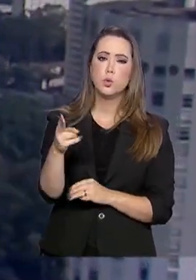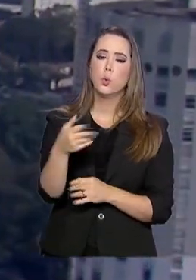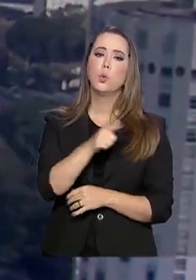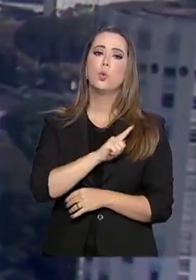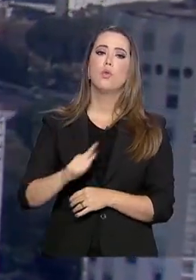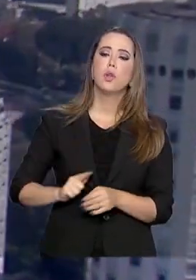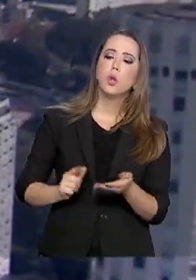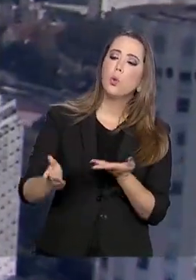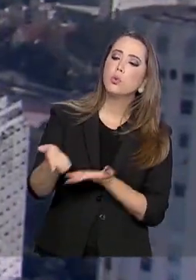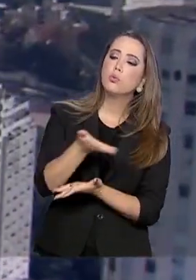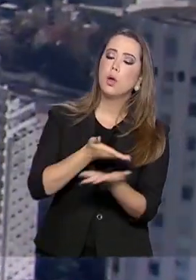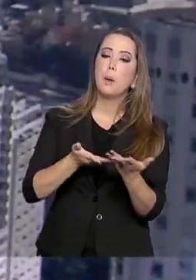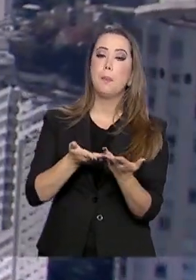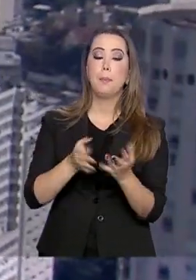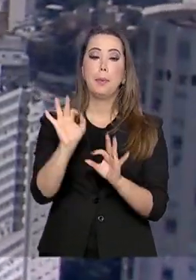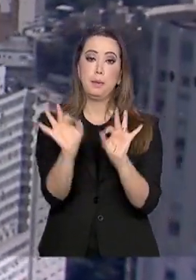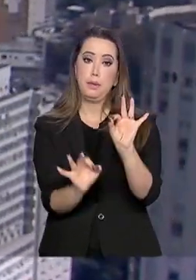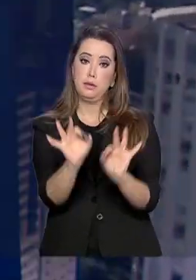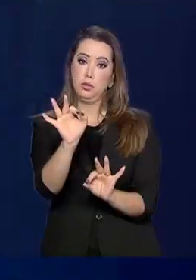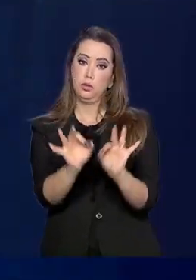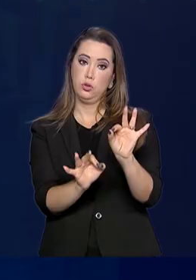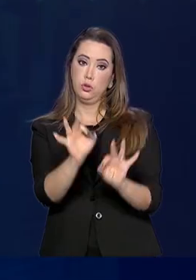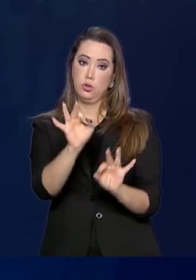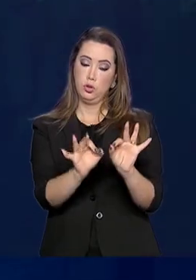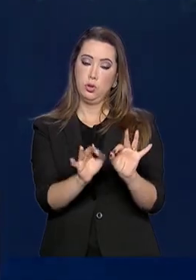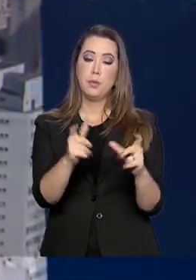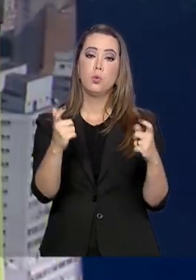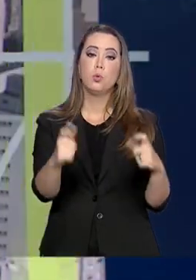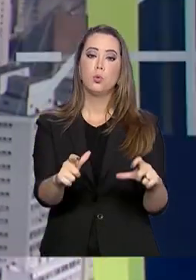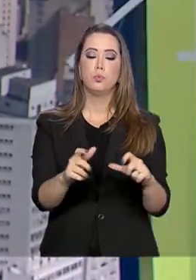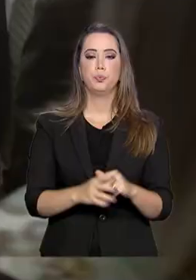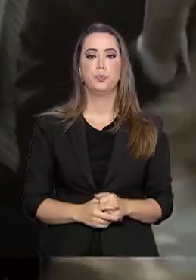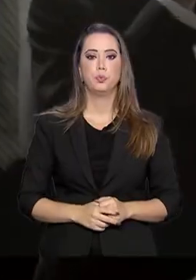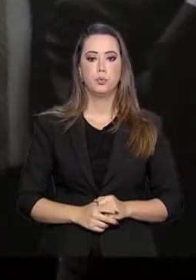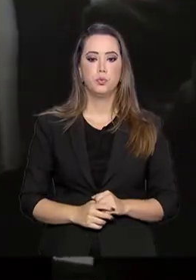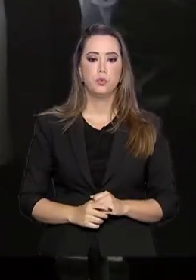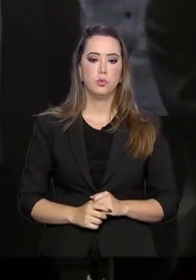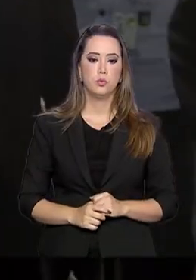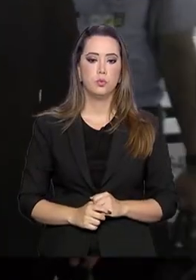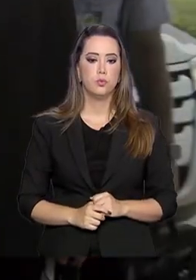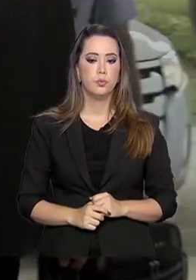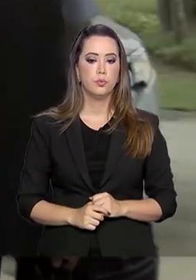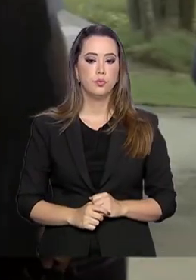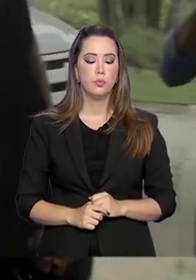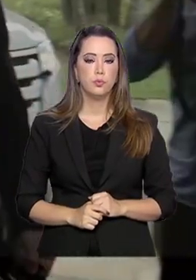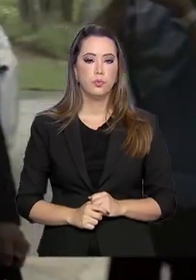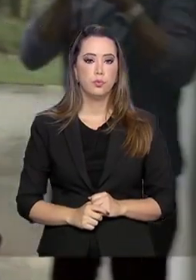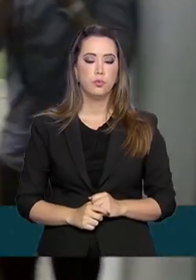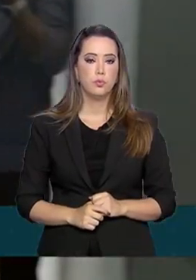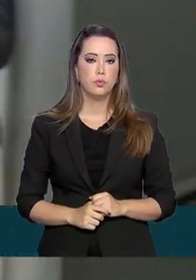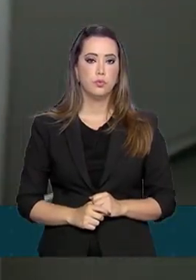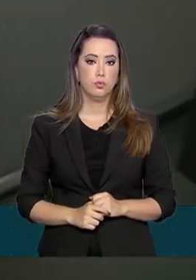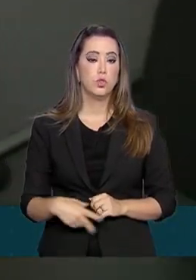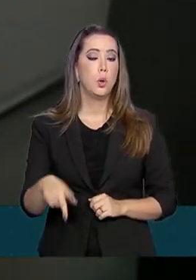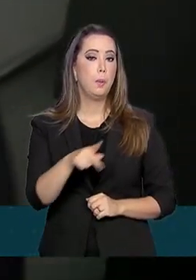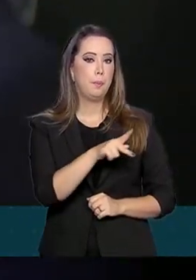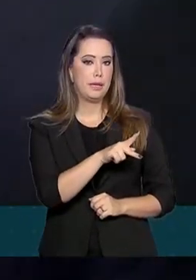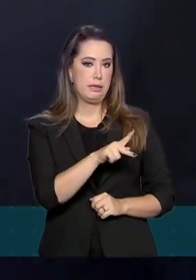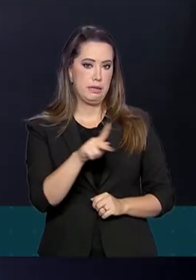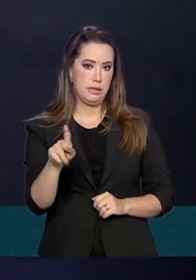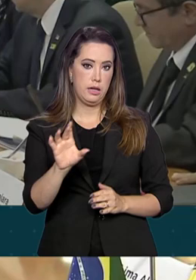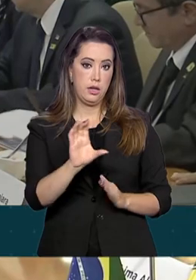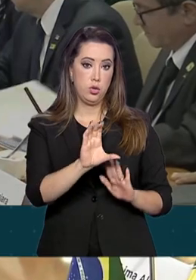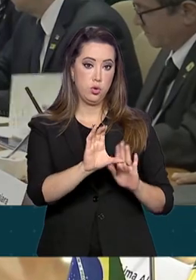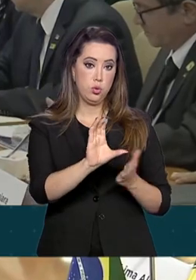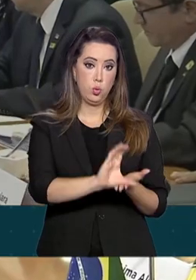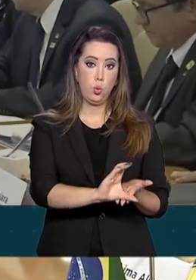Plano de Proteção e Desenvolvimento Sustentável da região. O presidente do Conselho da Amazônia, Hamilton